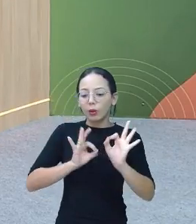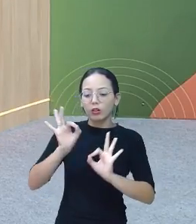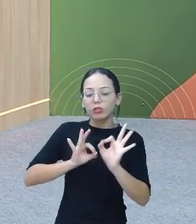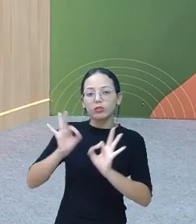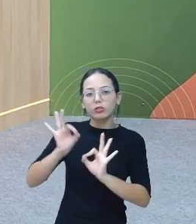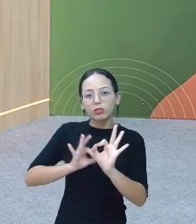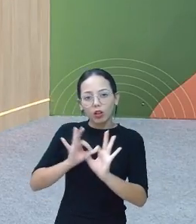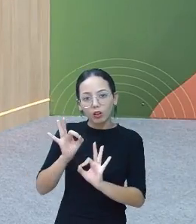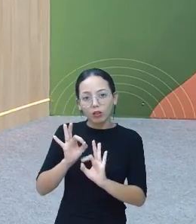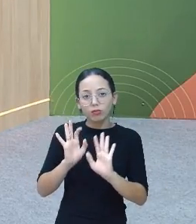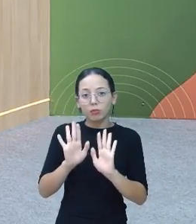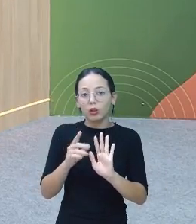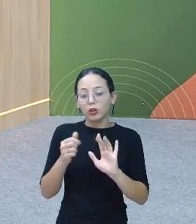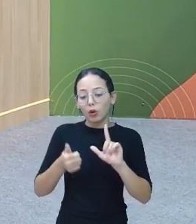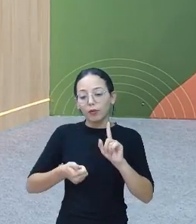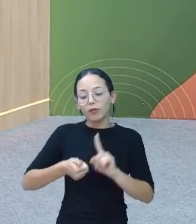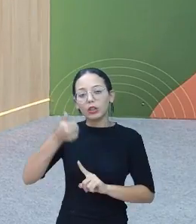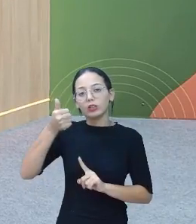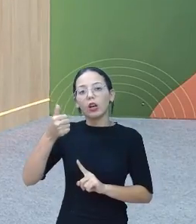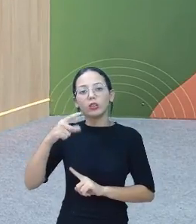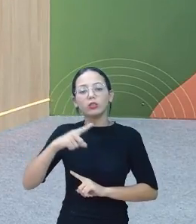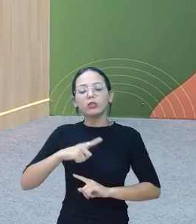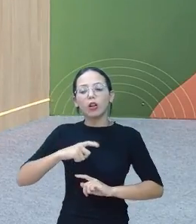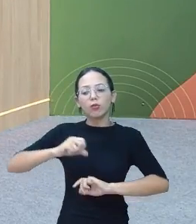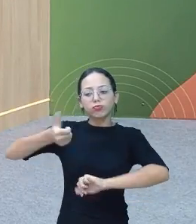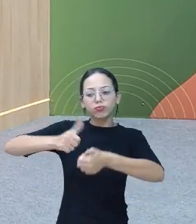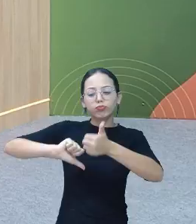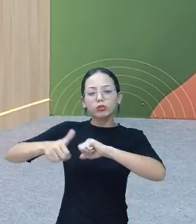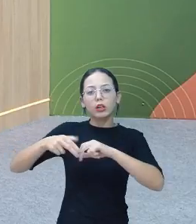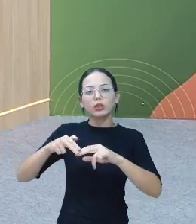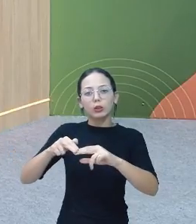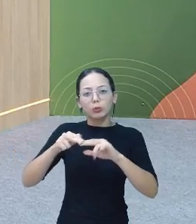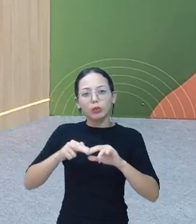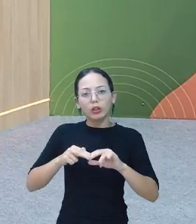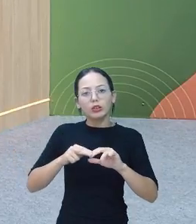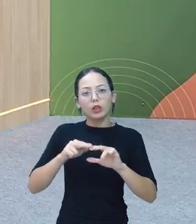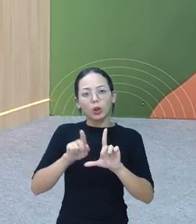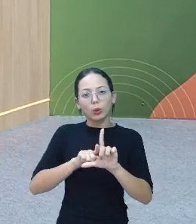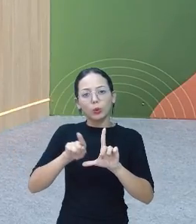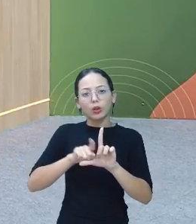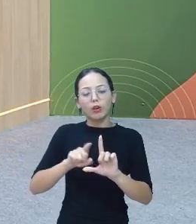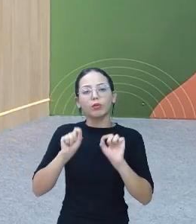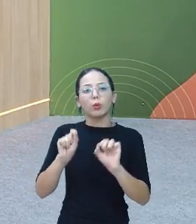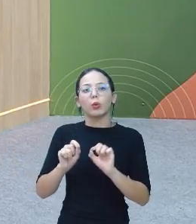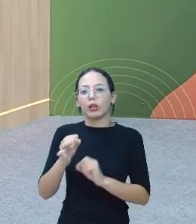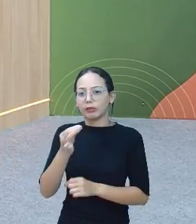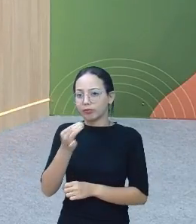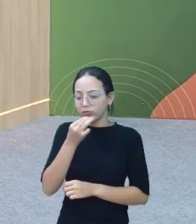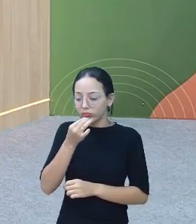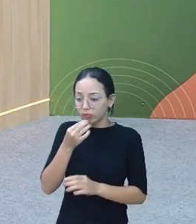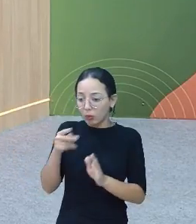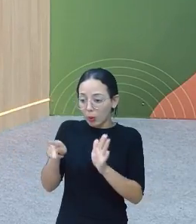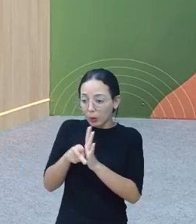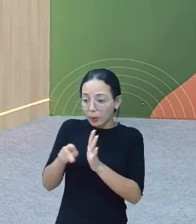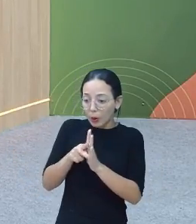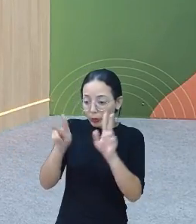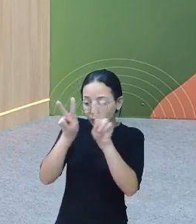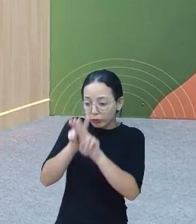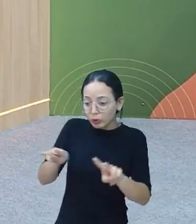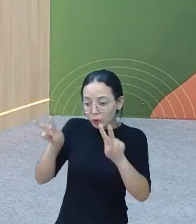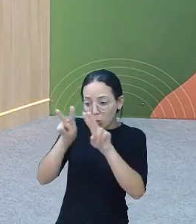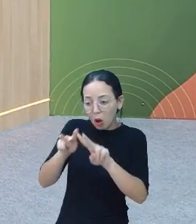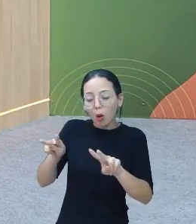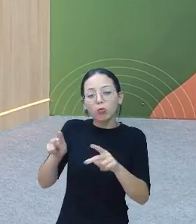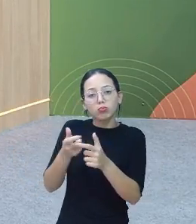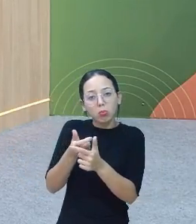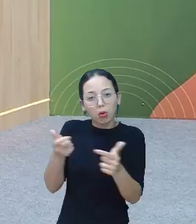organizada. A grande vantagem de você ter uma análise a partir do gráfico é porque o apelo visual do gráfico é muito grande, né? Ou seja,